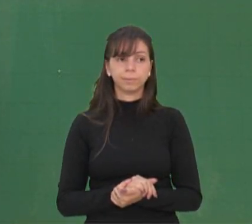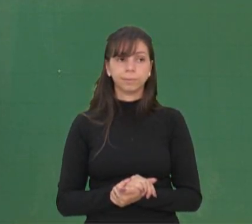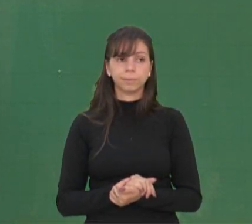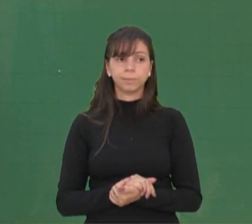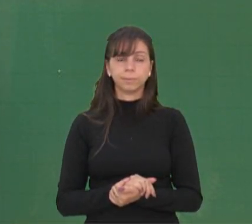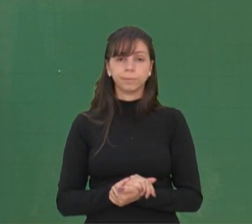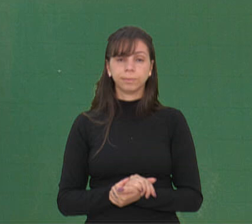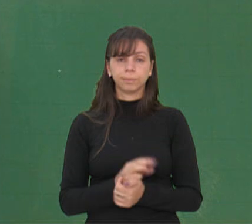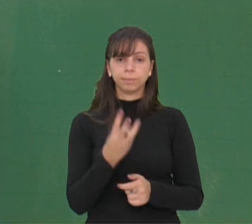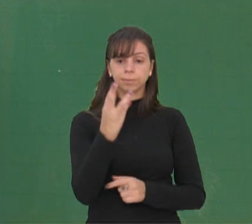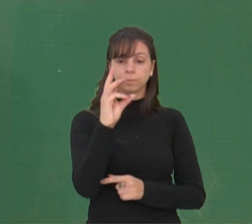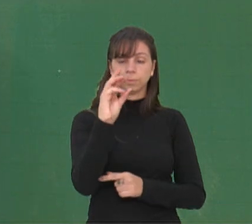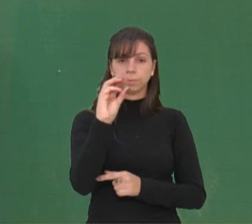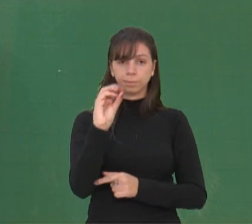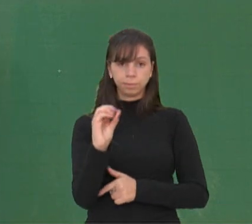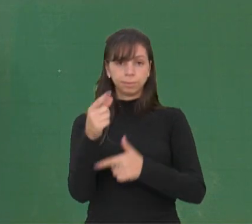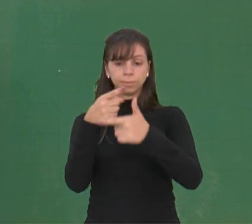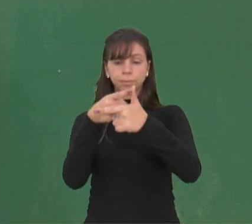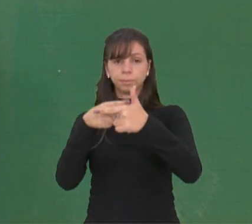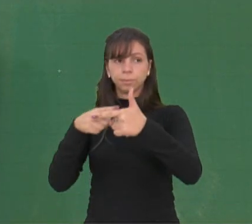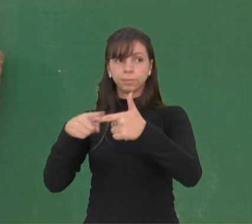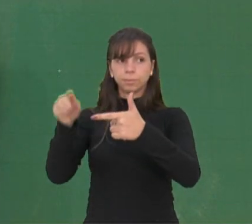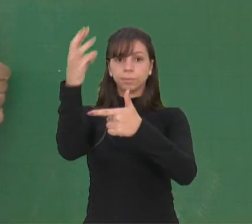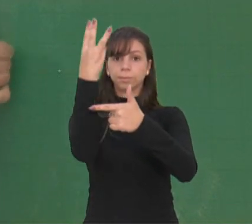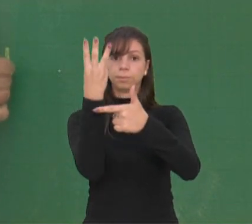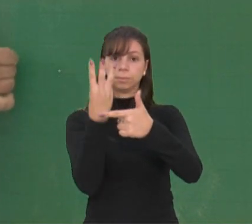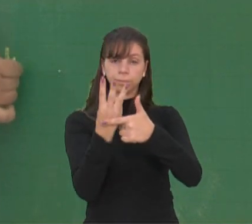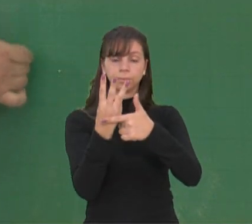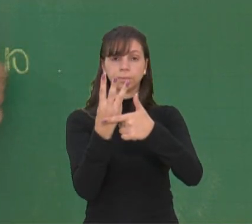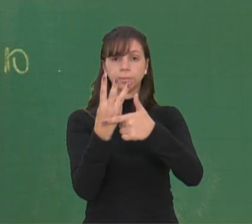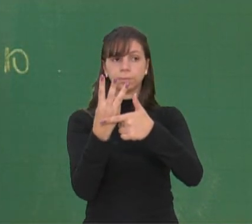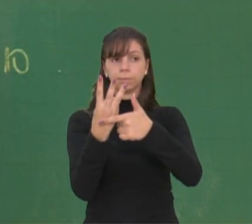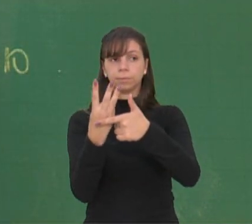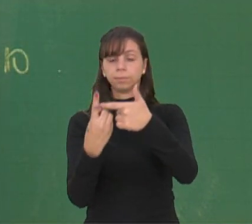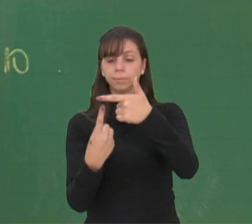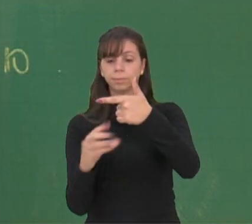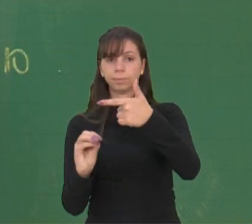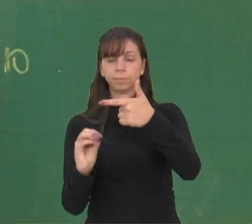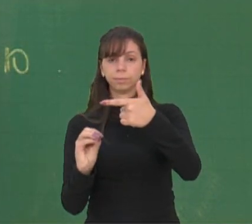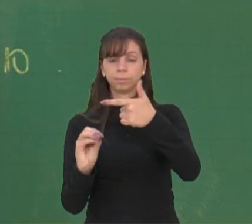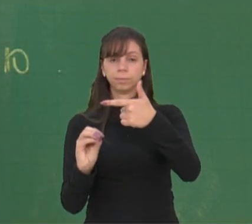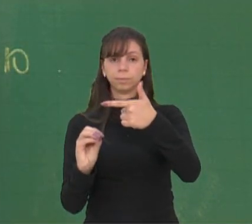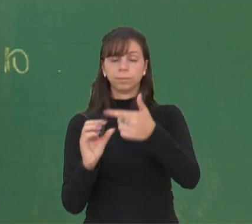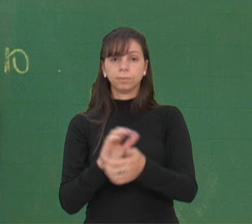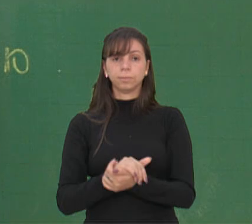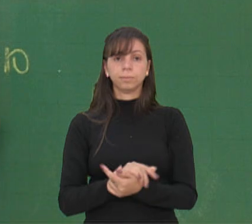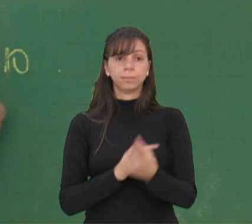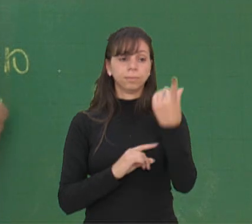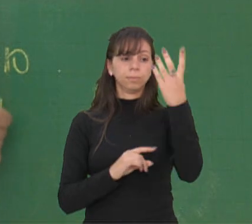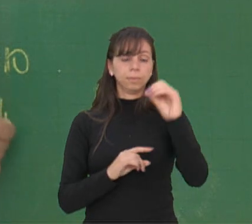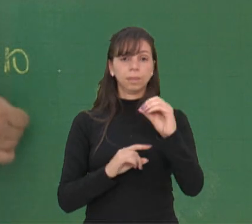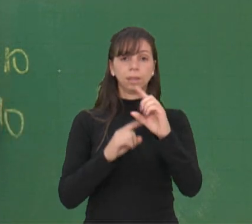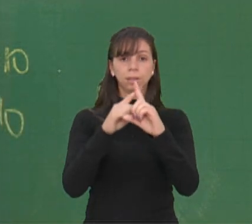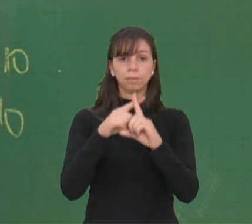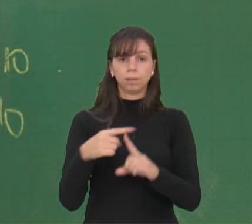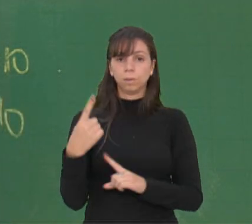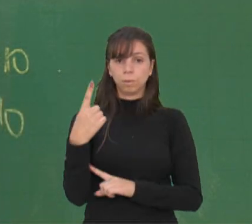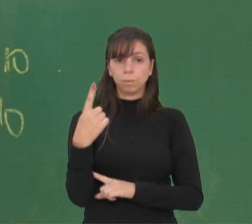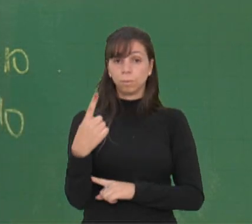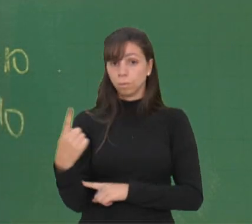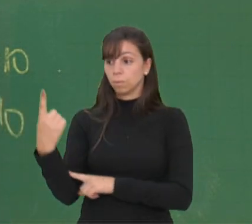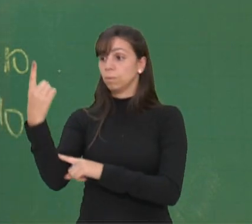30 dividido por 3 é 10. E 10 vezes 1 é